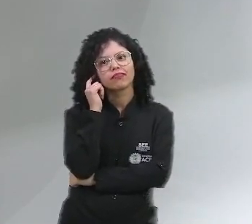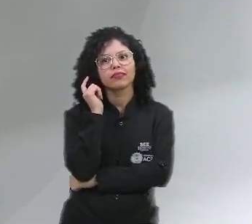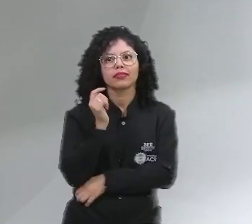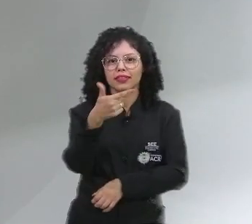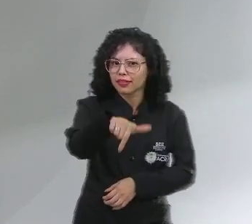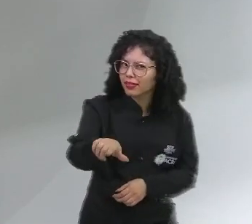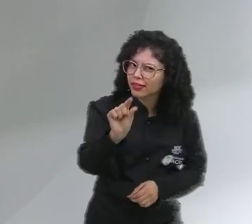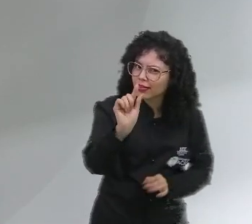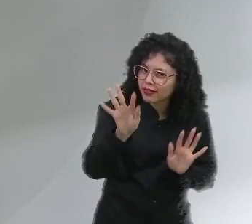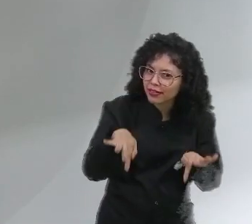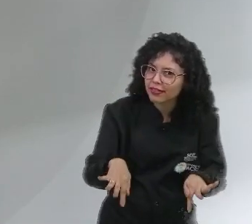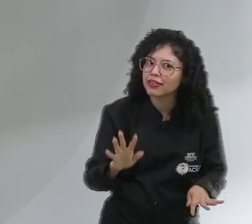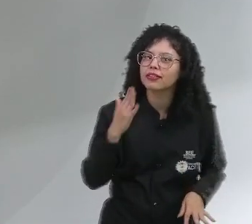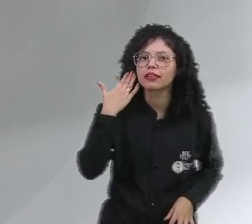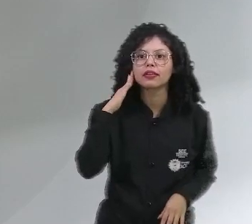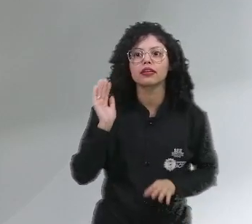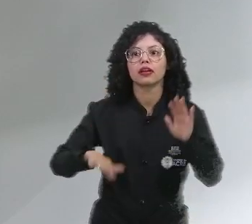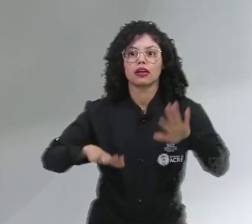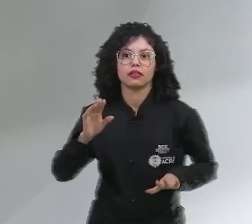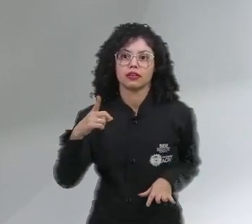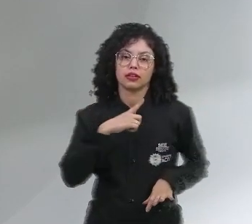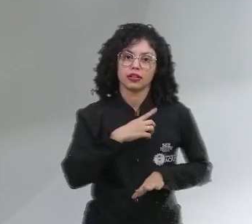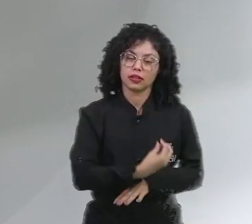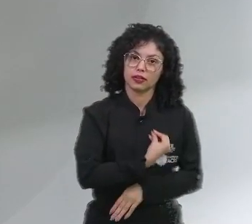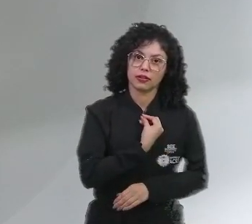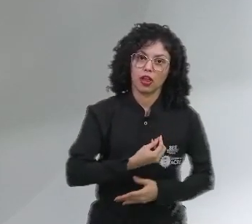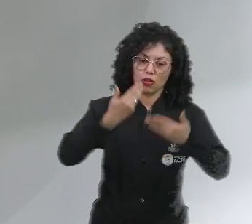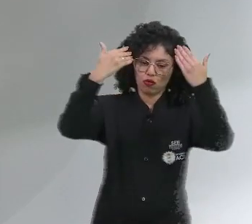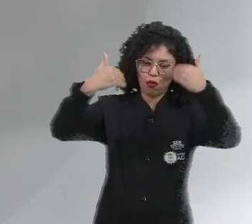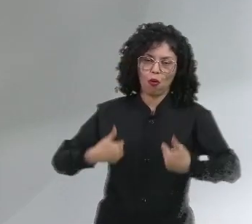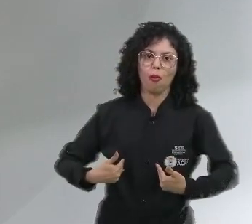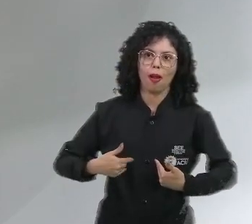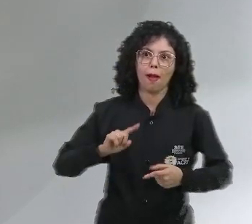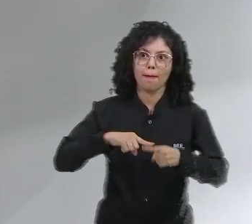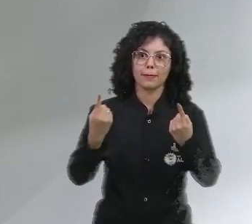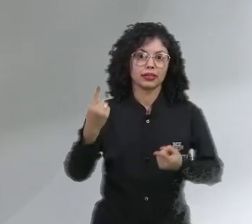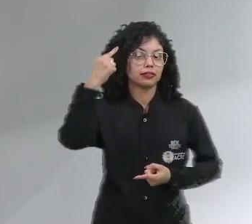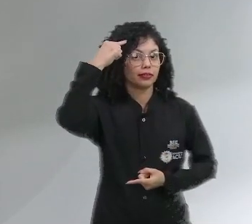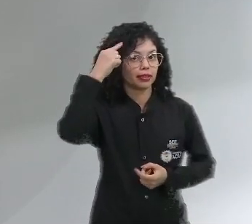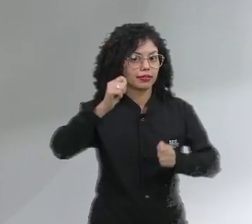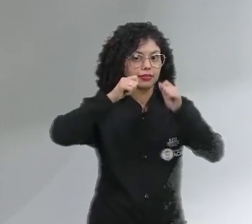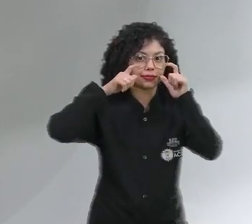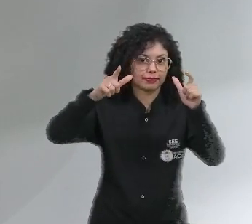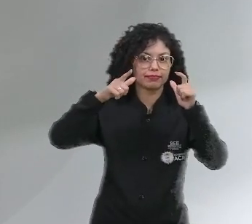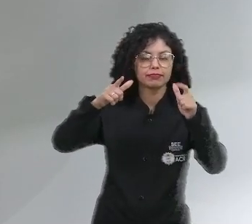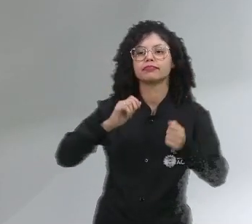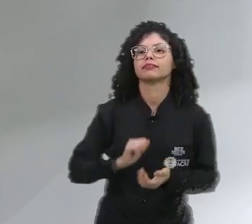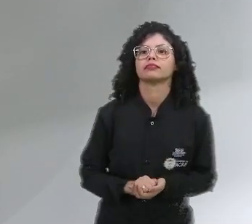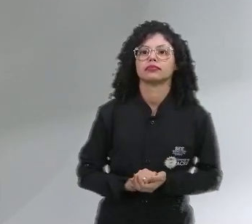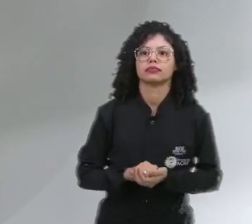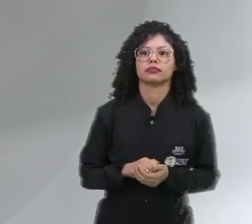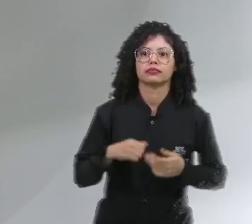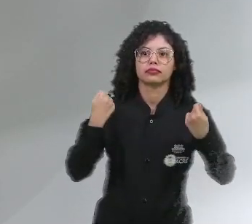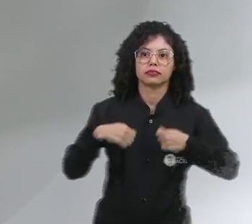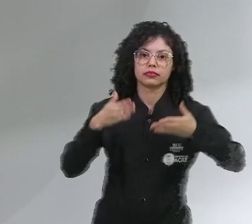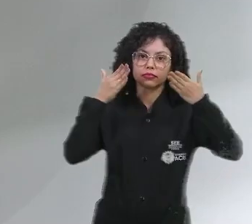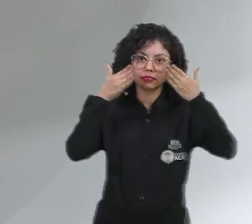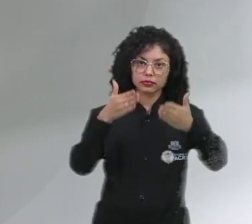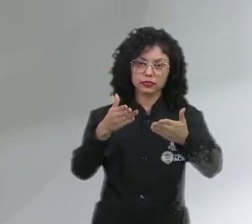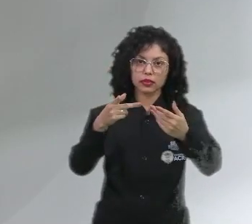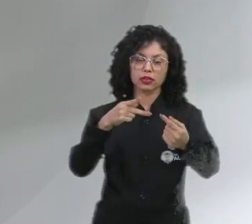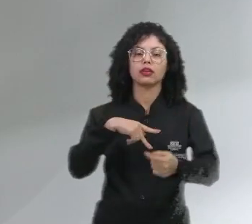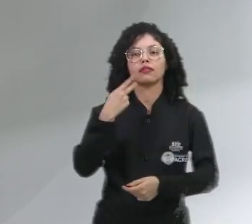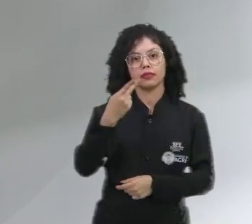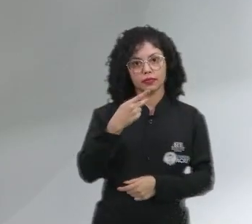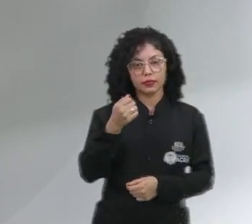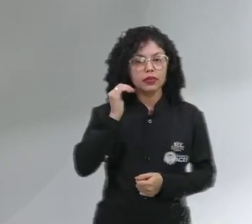Pode repetir só o finalzinho? É porque às vezes a gente está presente de corpo, mas não de mente, de atenção. Escuta ativa é prestar